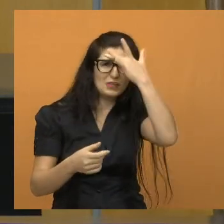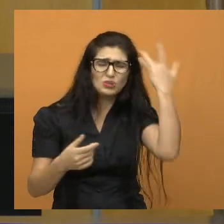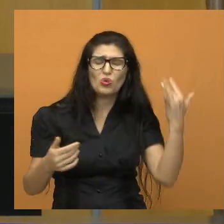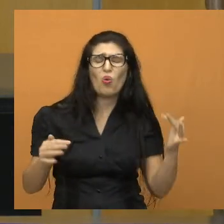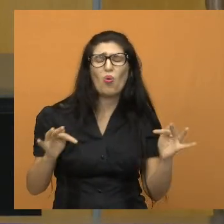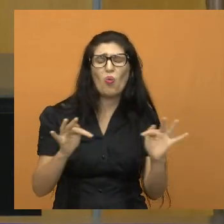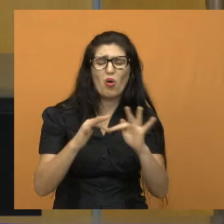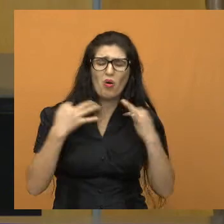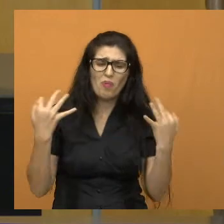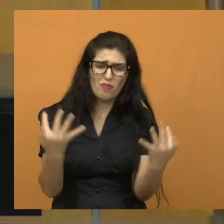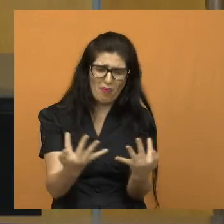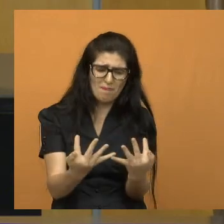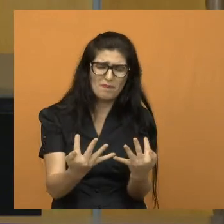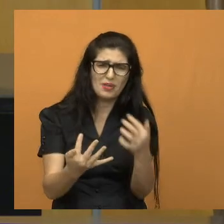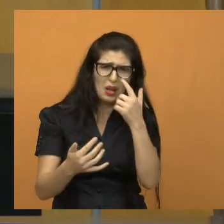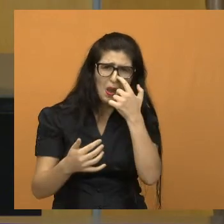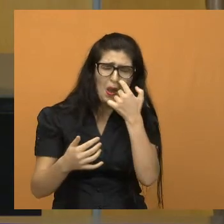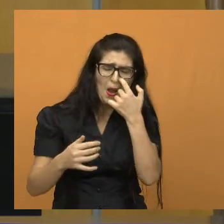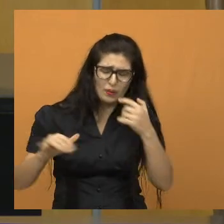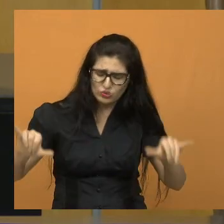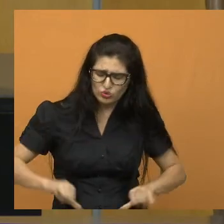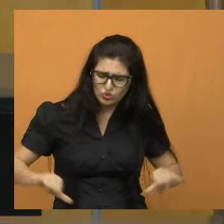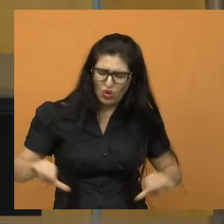dependente químico dentro de casa?